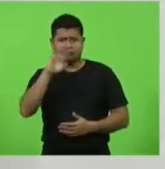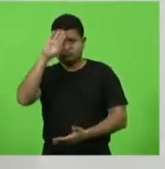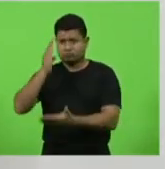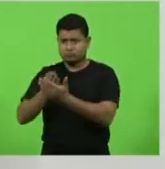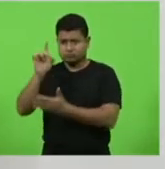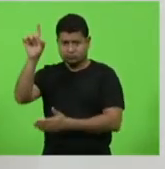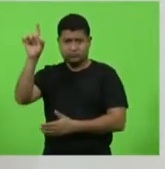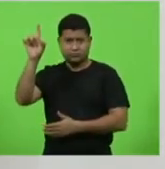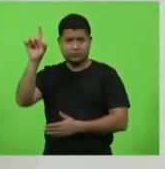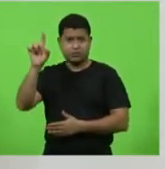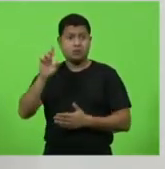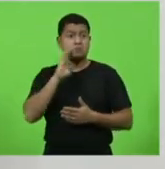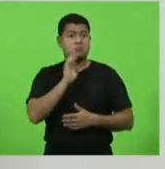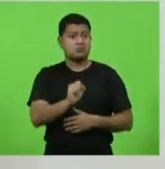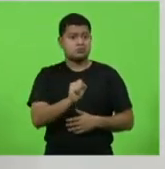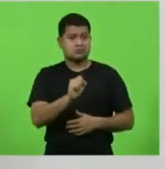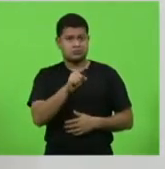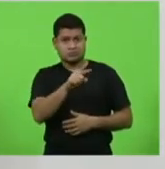Bruno, cristão.